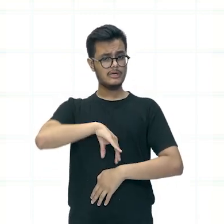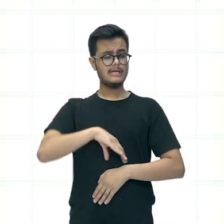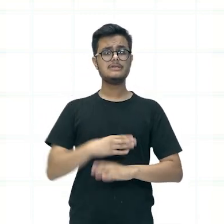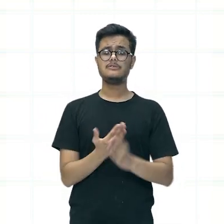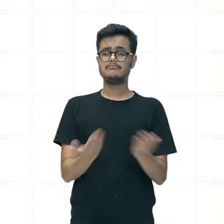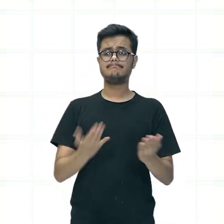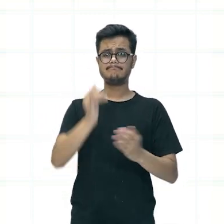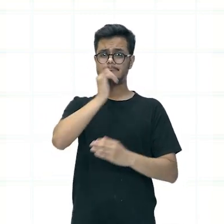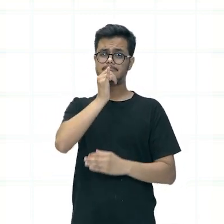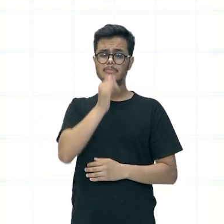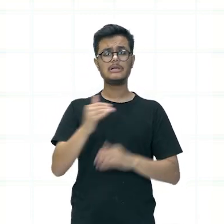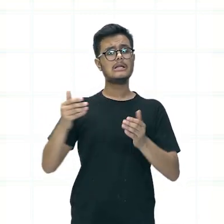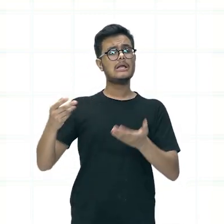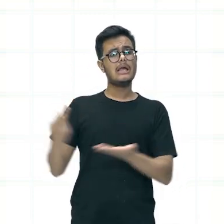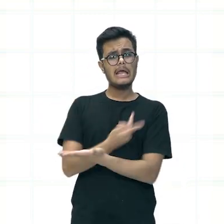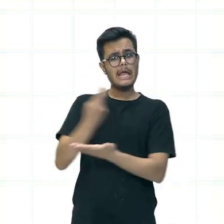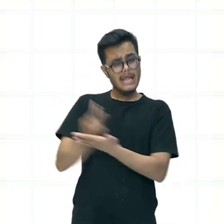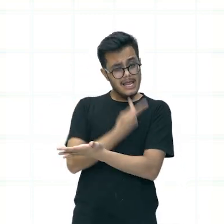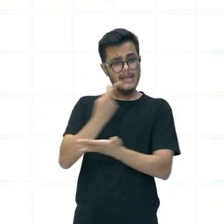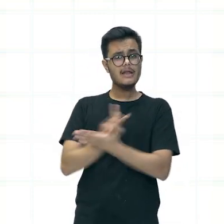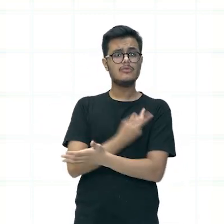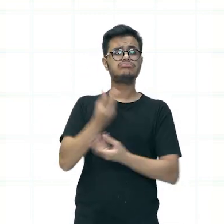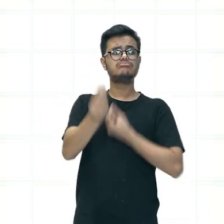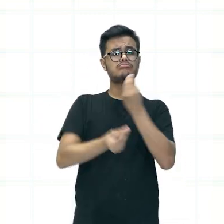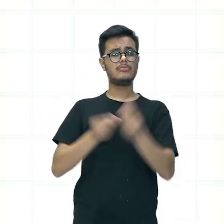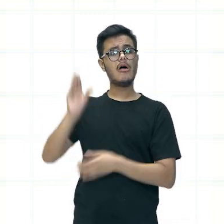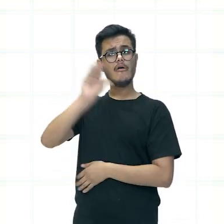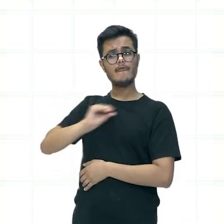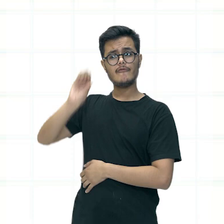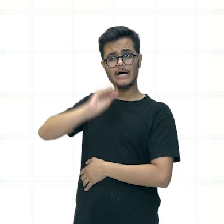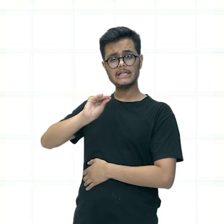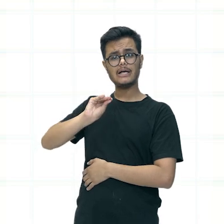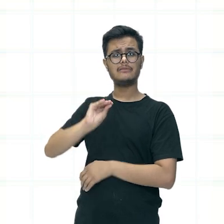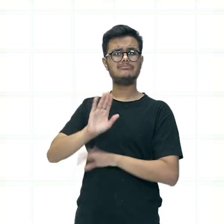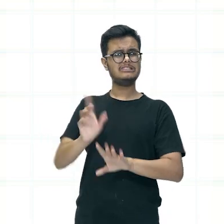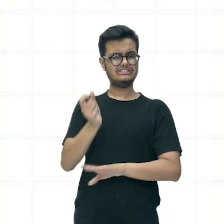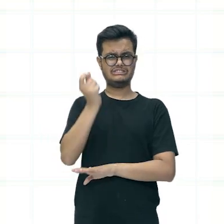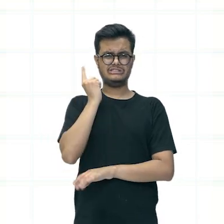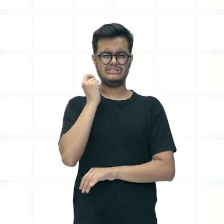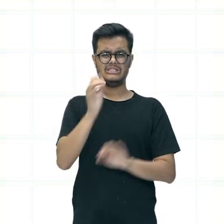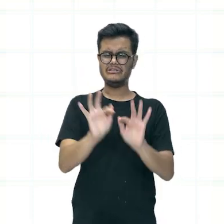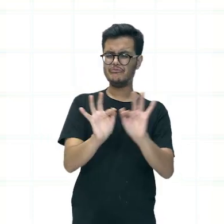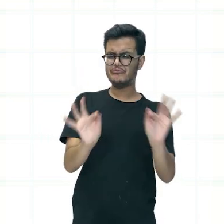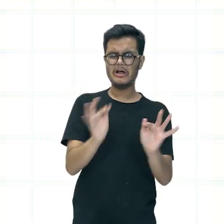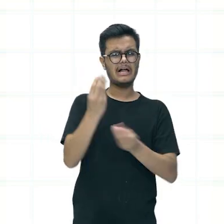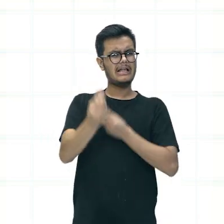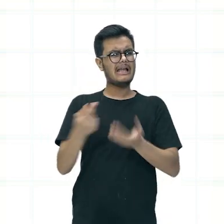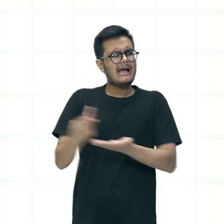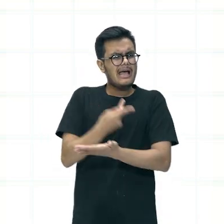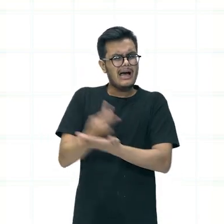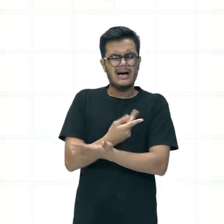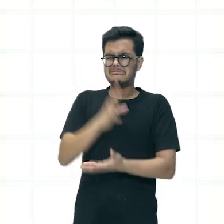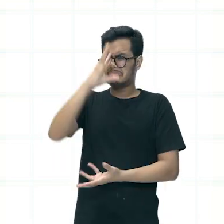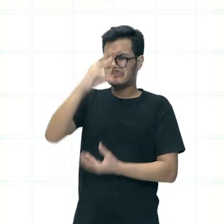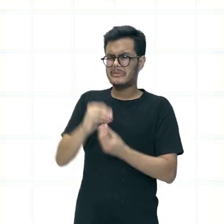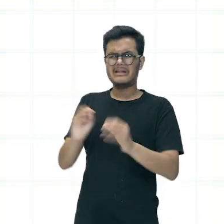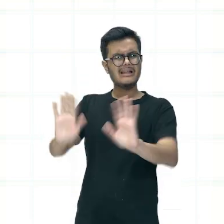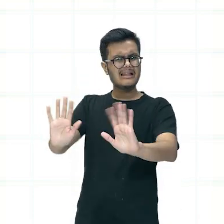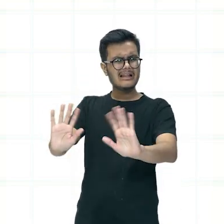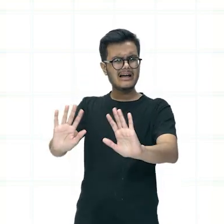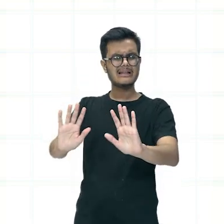Senão ocorre um erro ali na pronúncia mesmo. Fica, quando a gente vai falar, eu